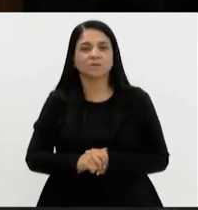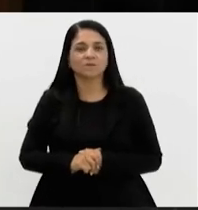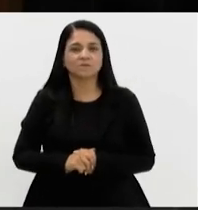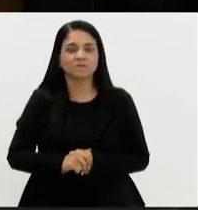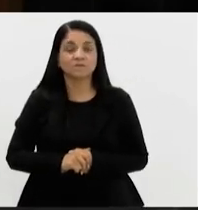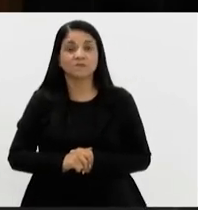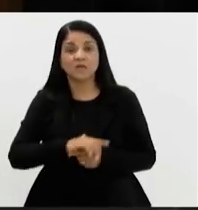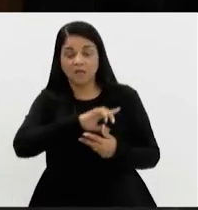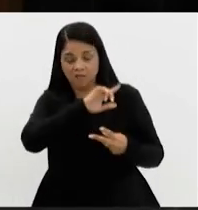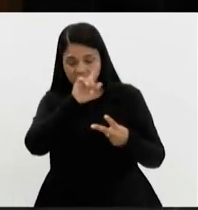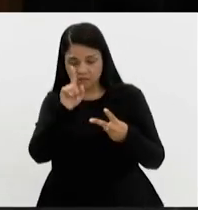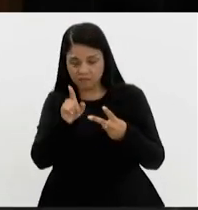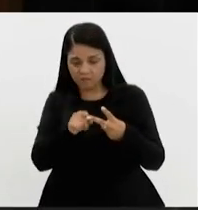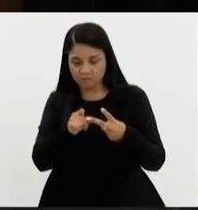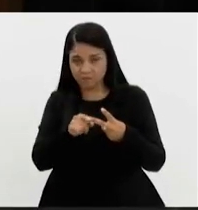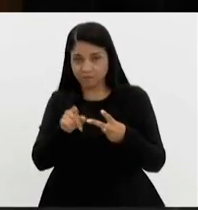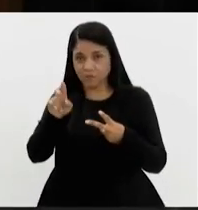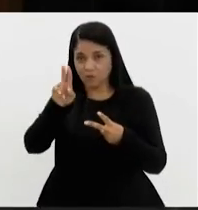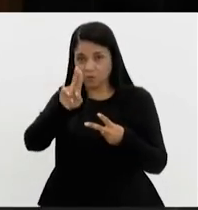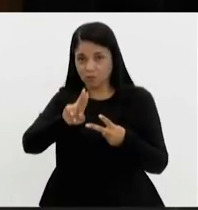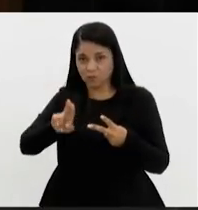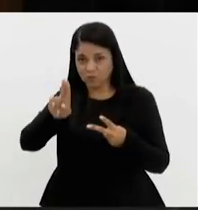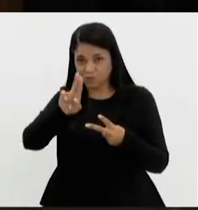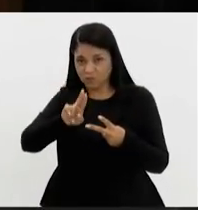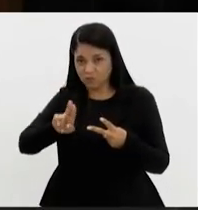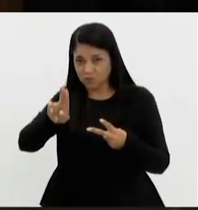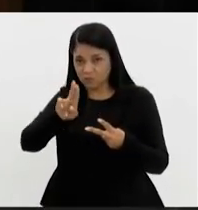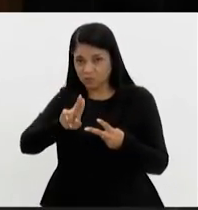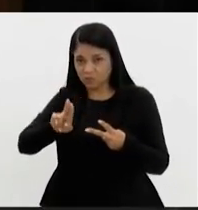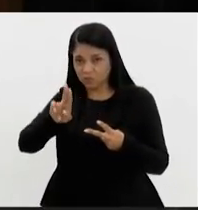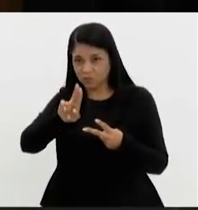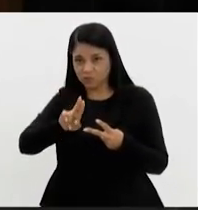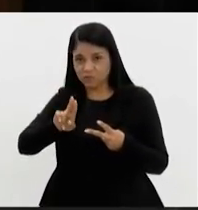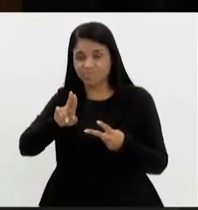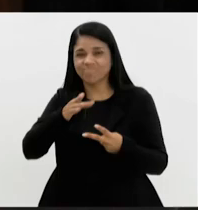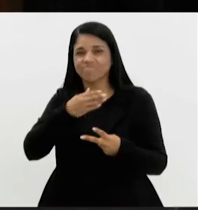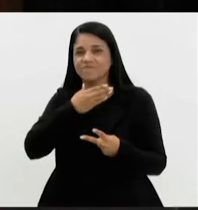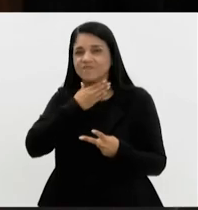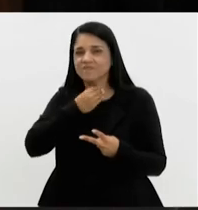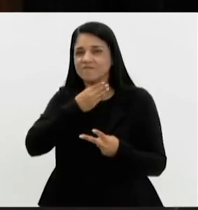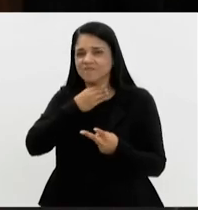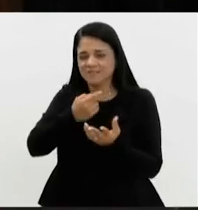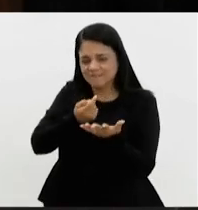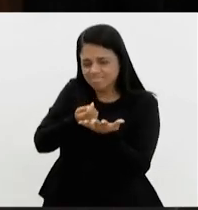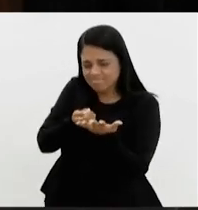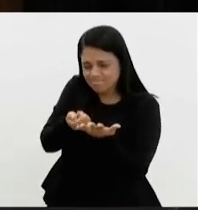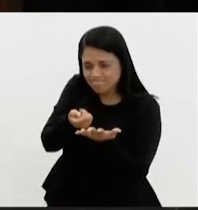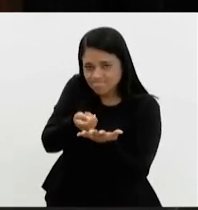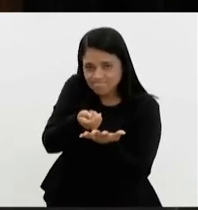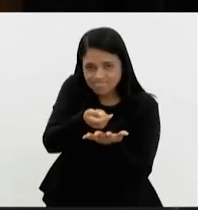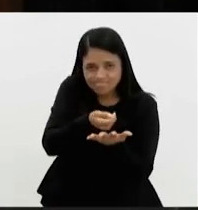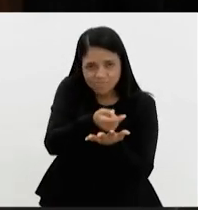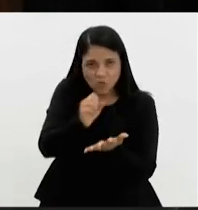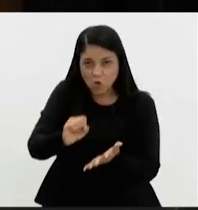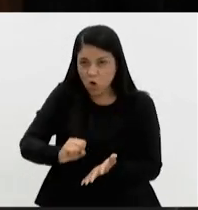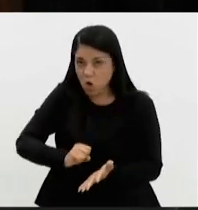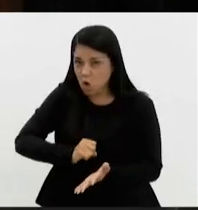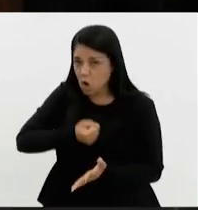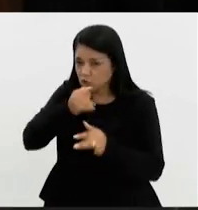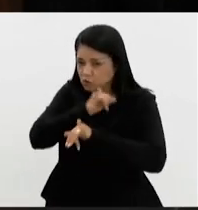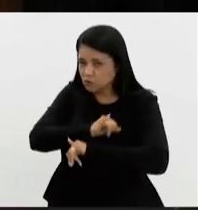segunda foi a utilização massiva de Deep fakes com o intuito de difundir ódio informações